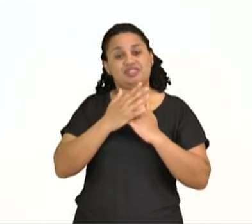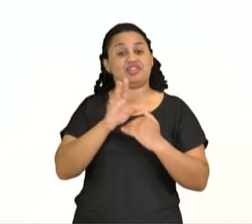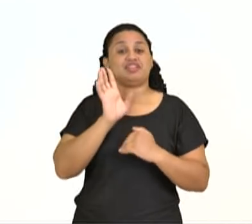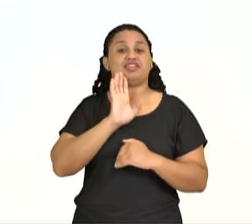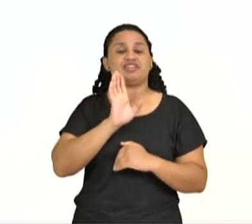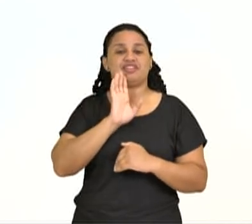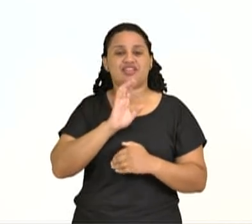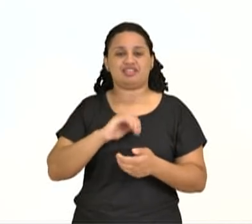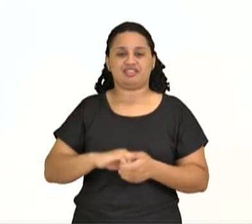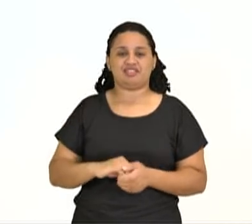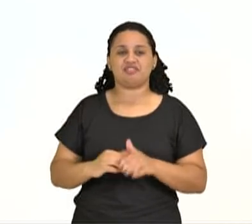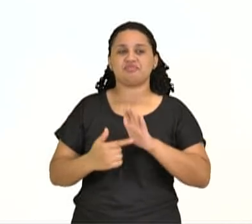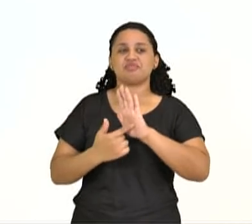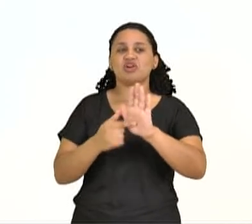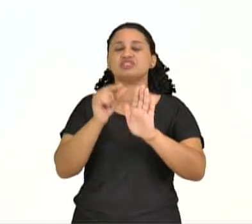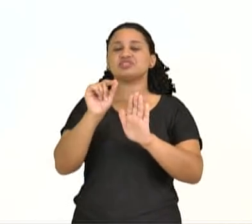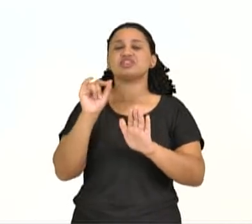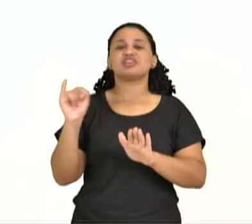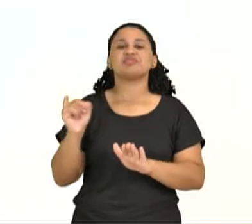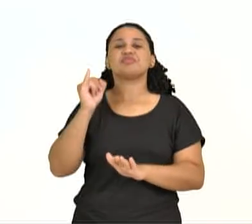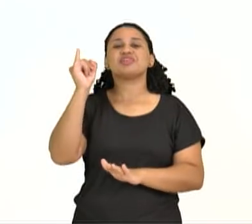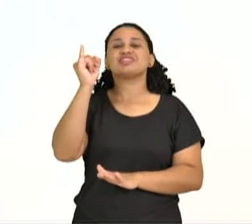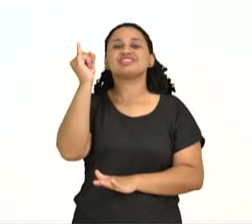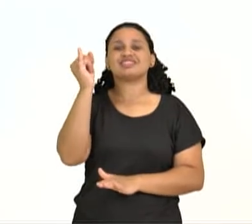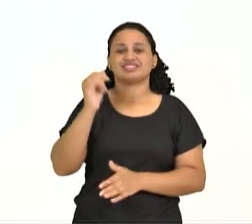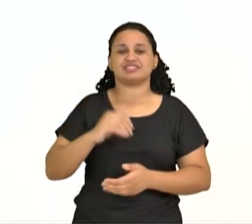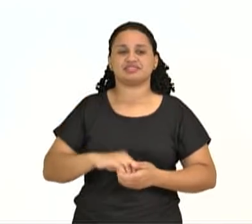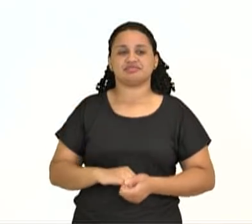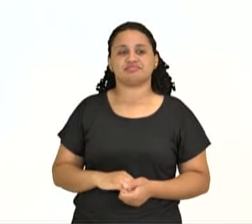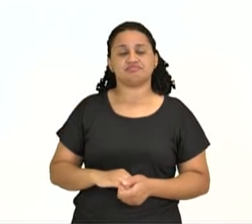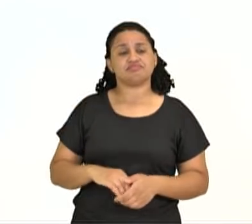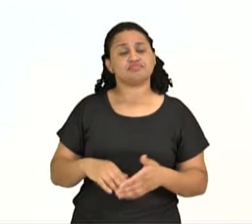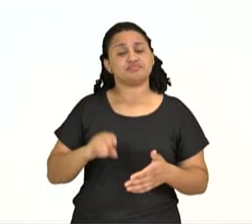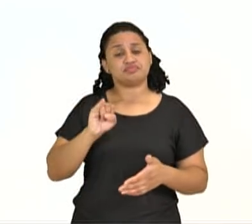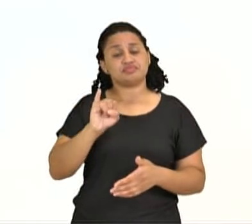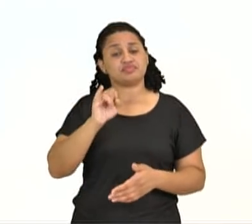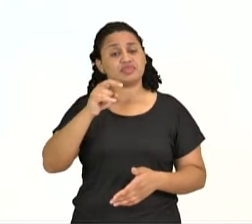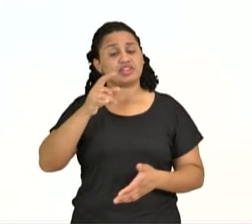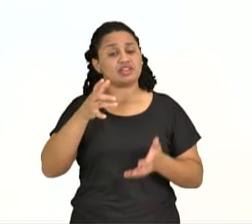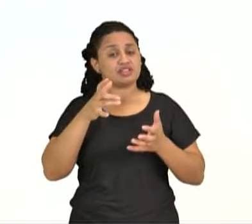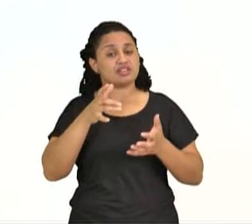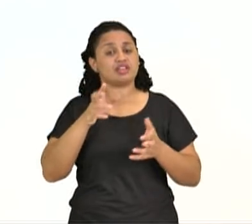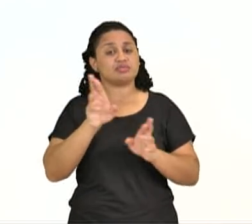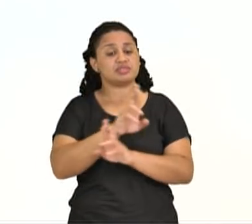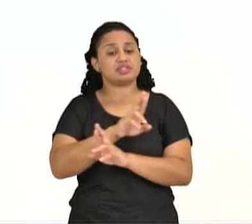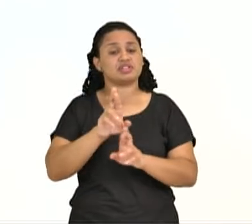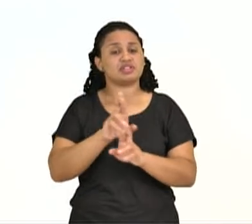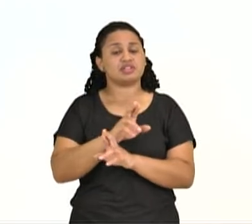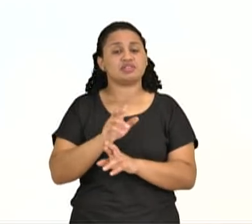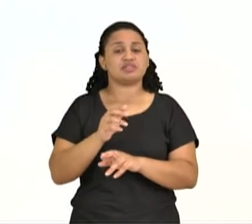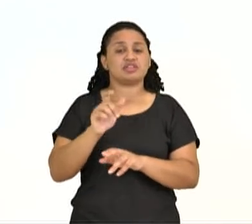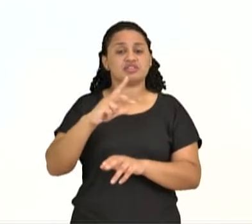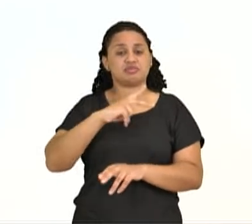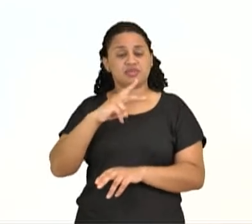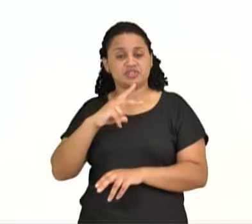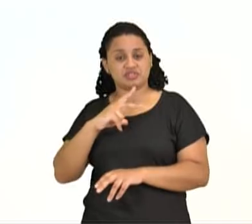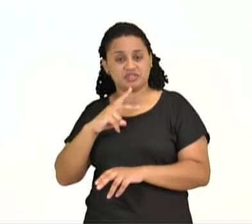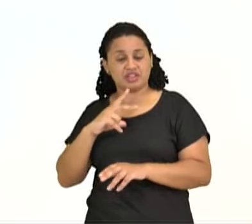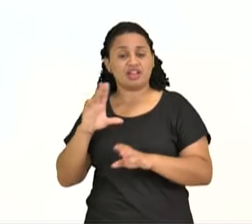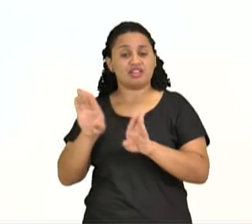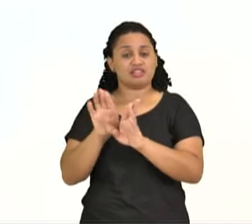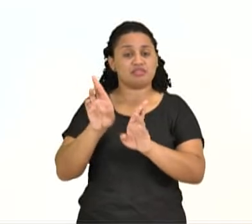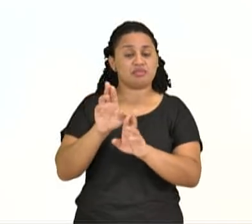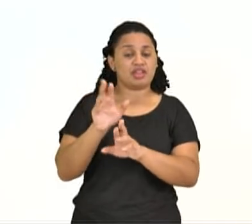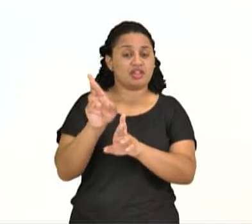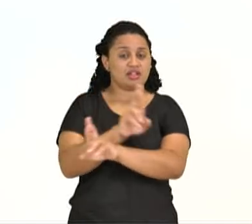de importância para a pessoa. Se quisermos relações pessoais e profissionais mais